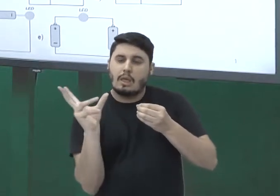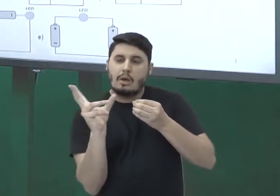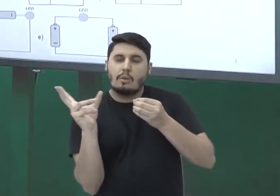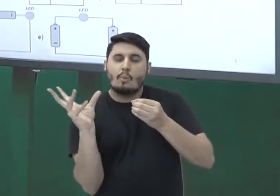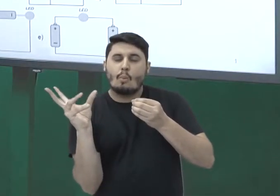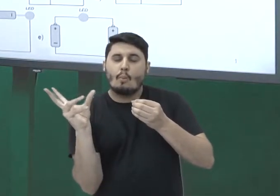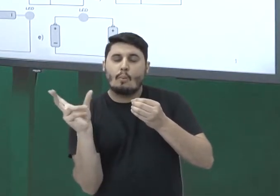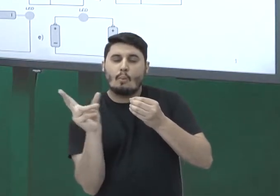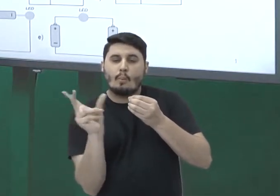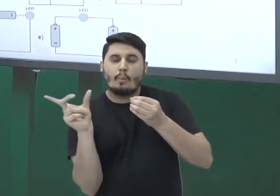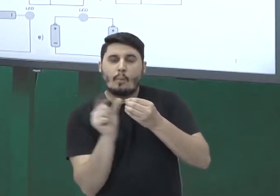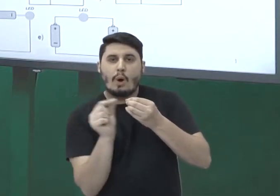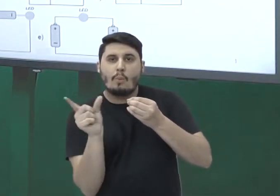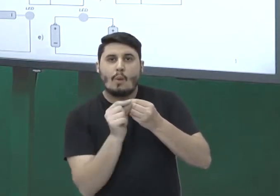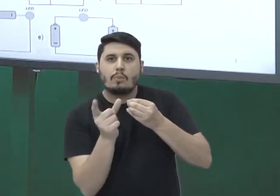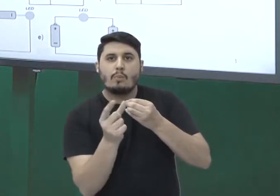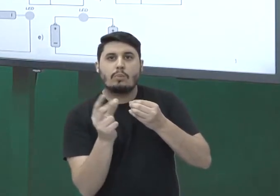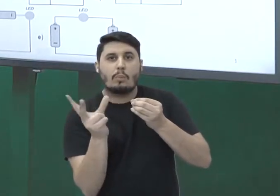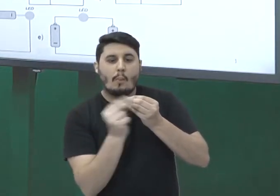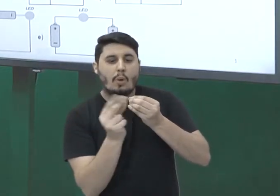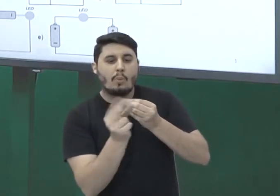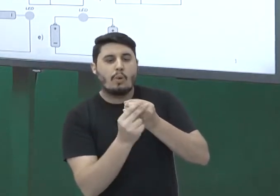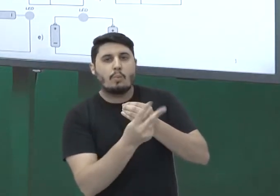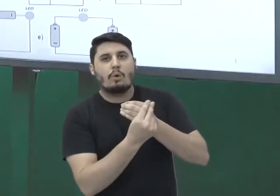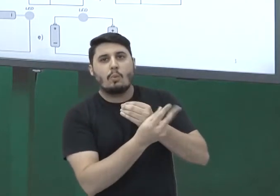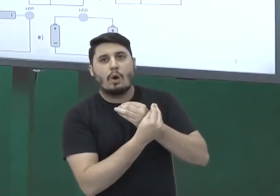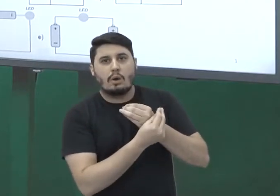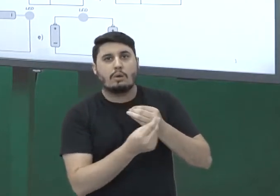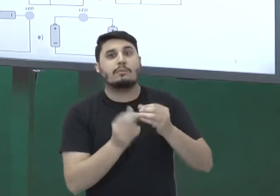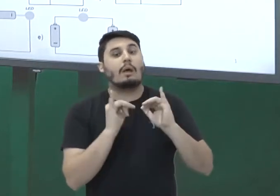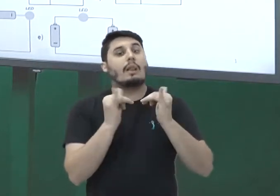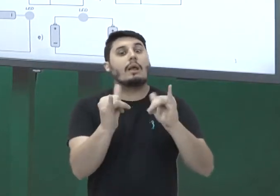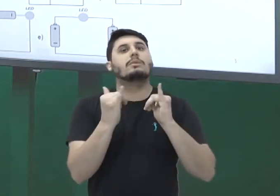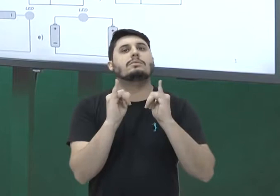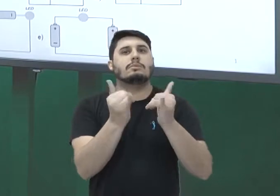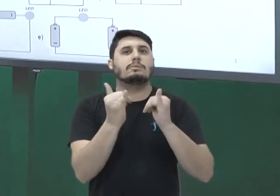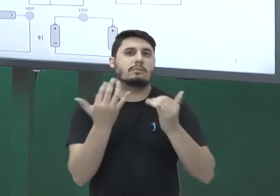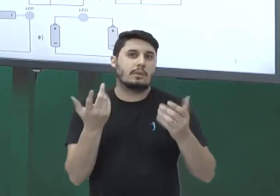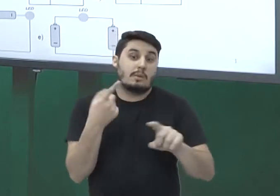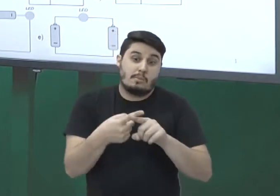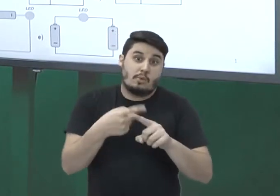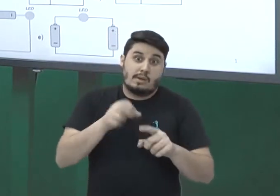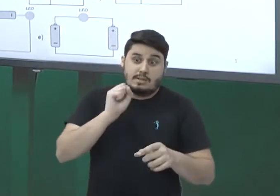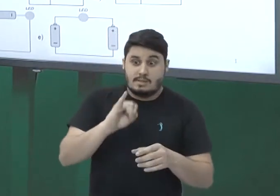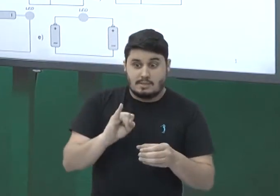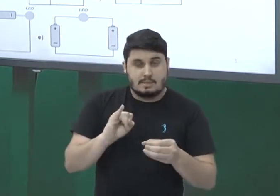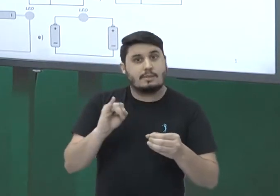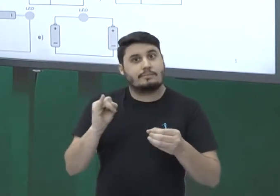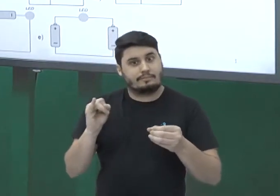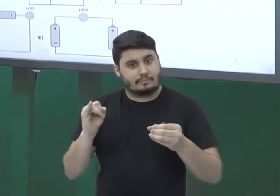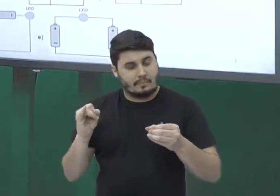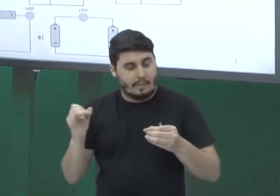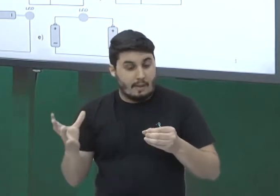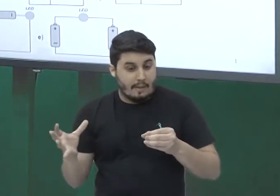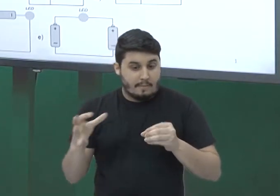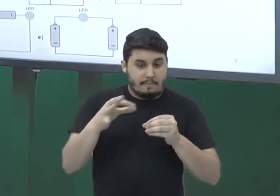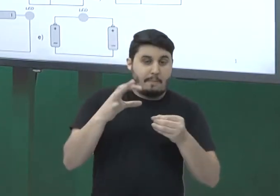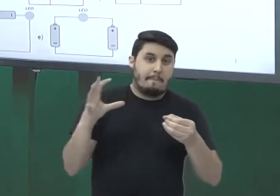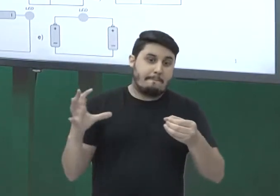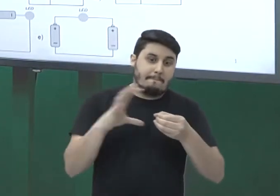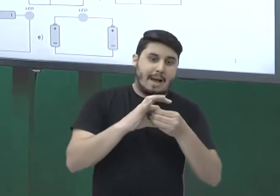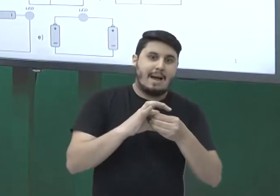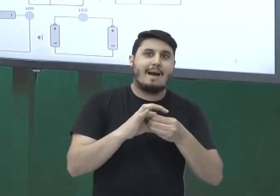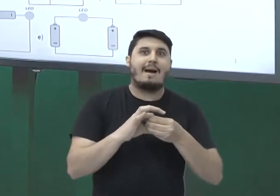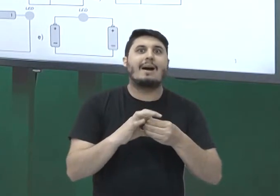E essas cargas elétricas, quando elas entram em movimento, então elas geram um fenômeno que nós chamamos de